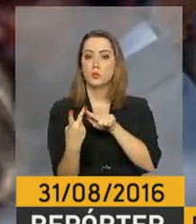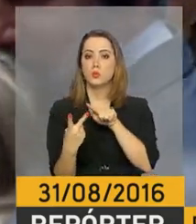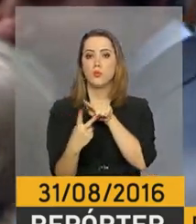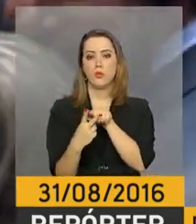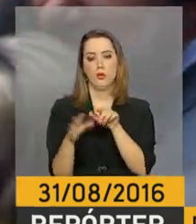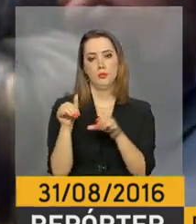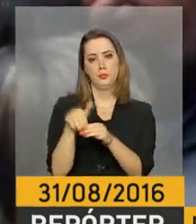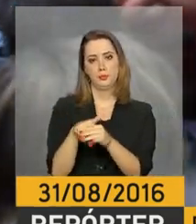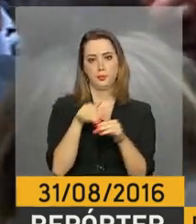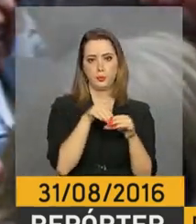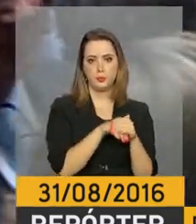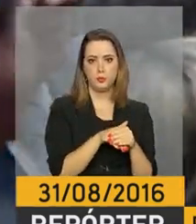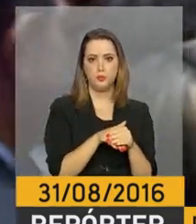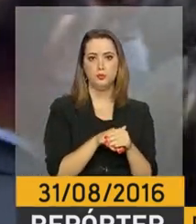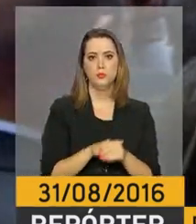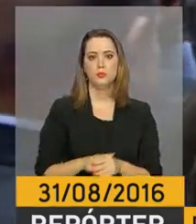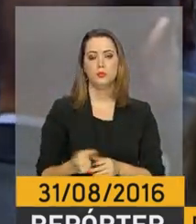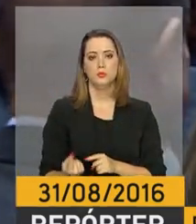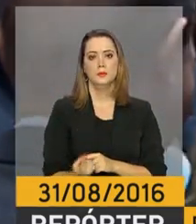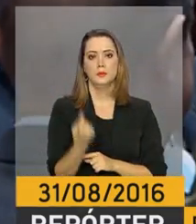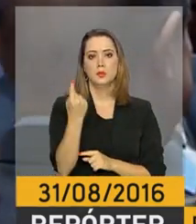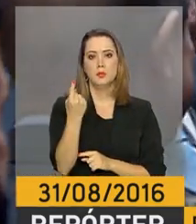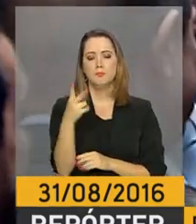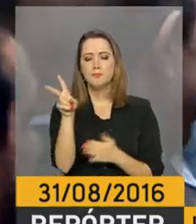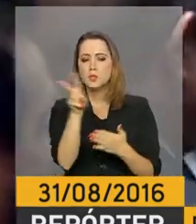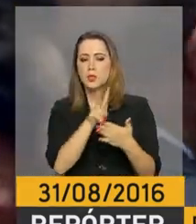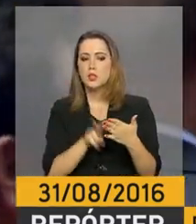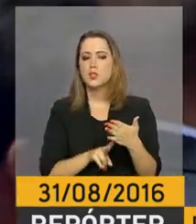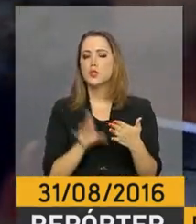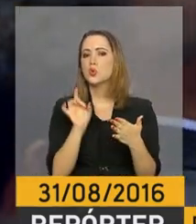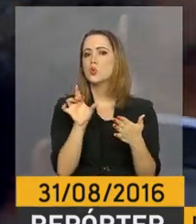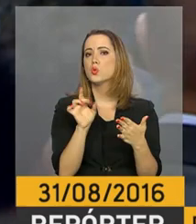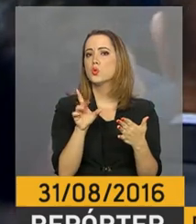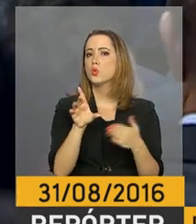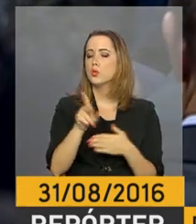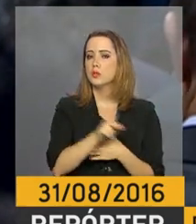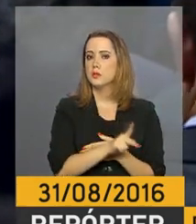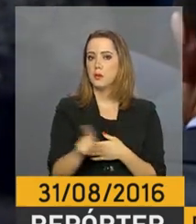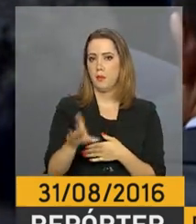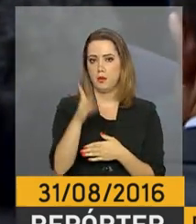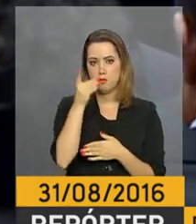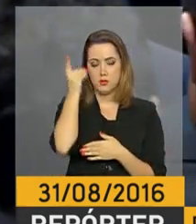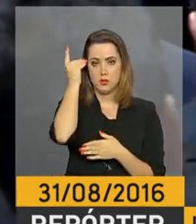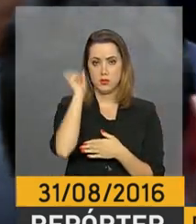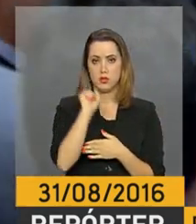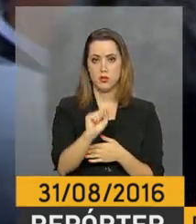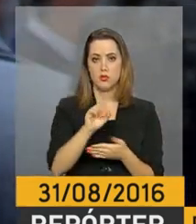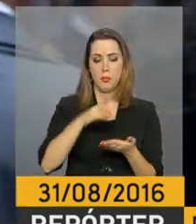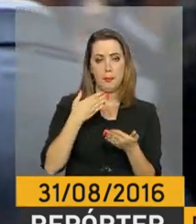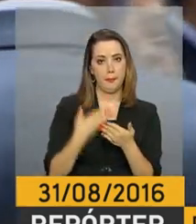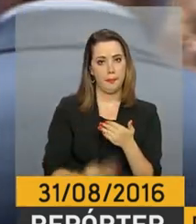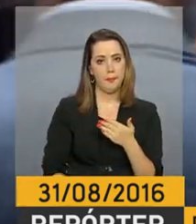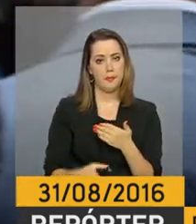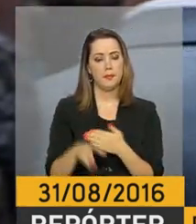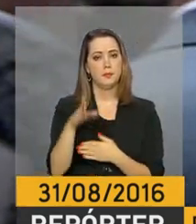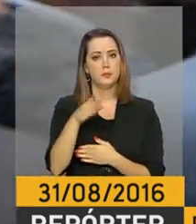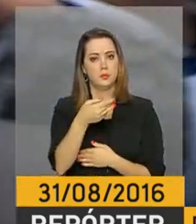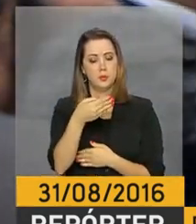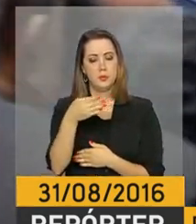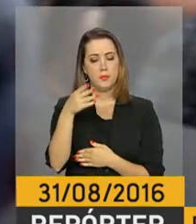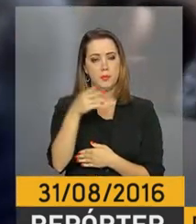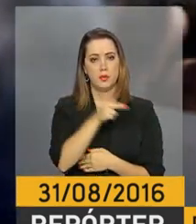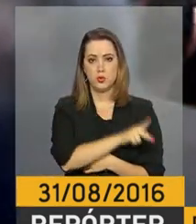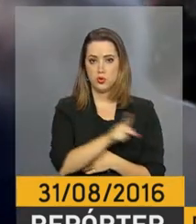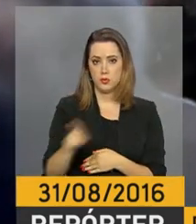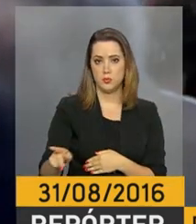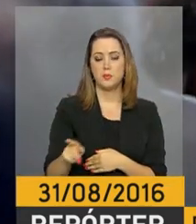votações no plenário. A primeira analisou apenas se Dilma Rousseff deveria perder o mandato de presidente da República, que de